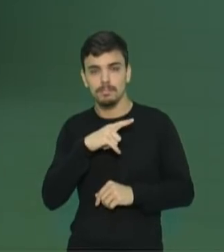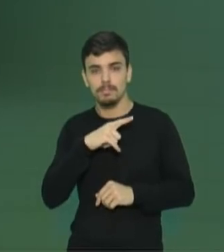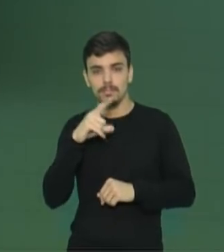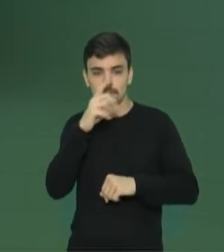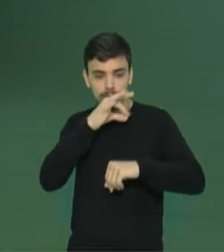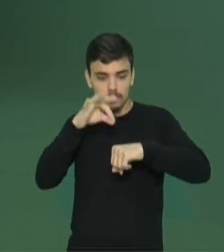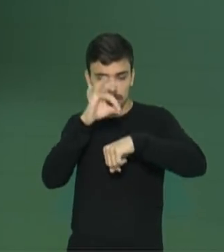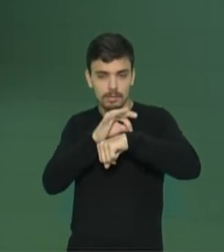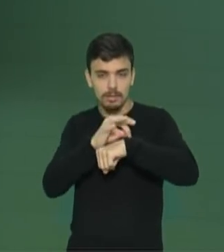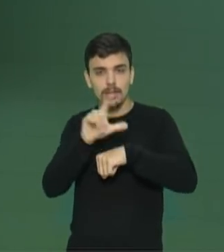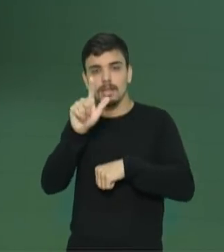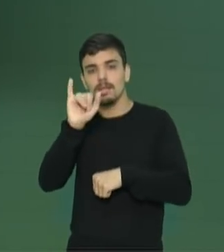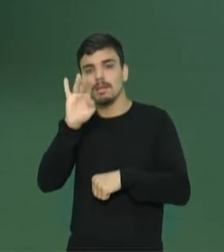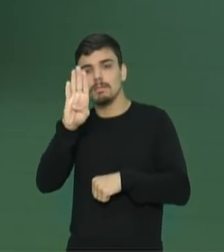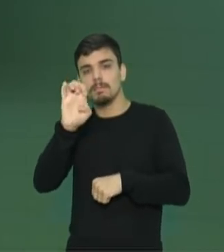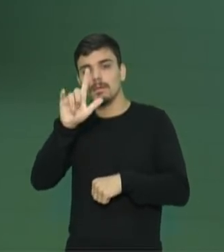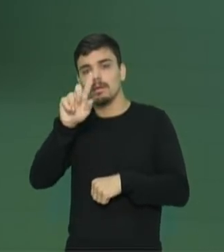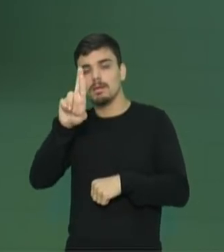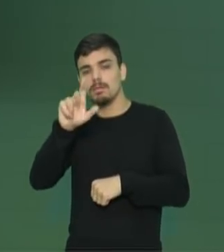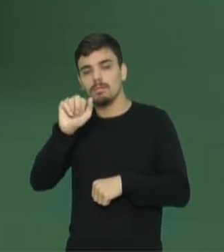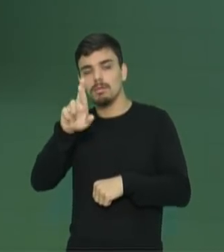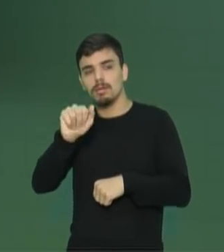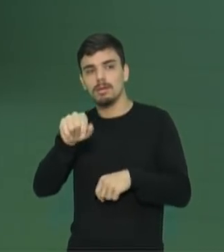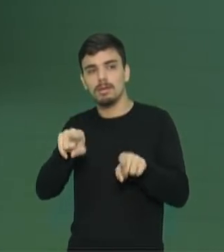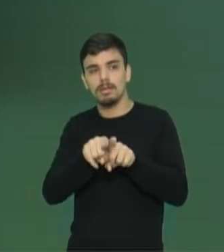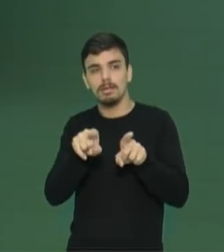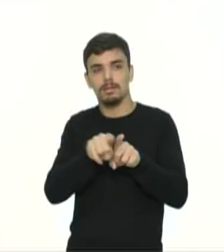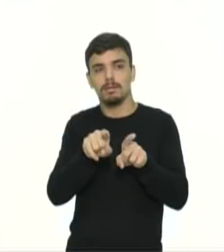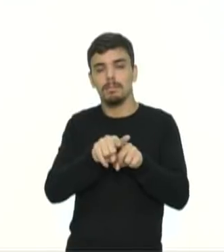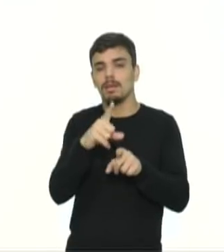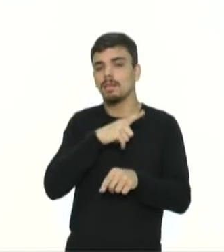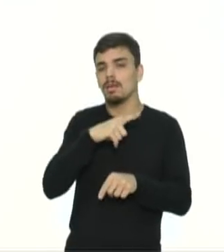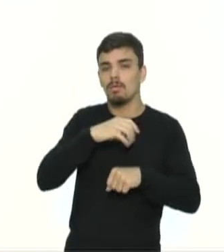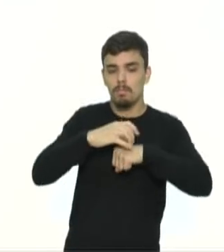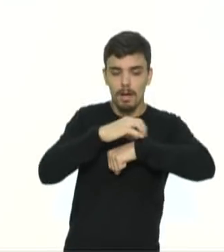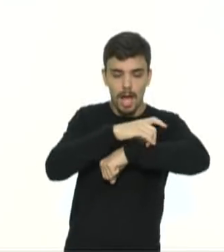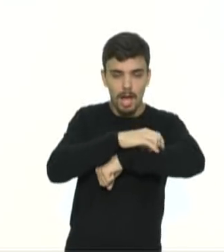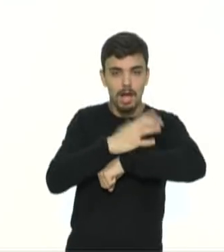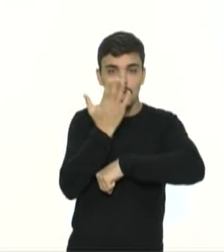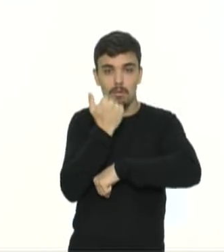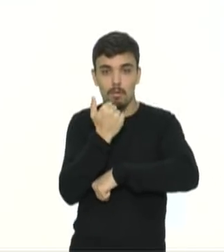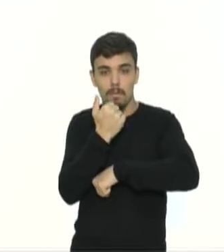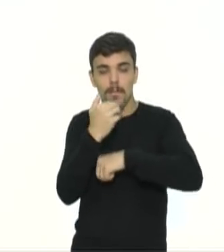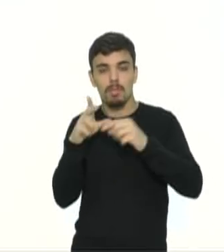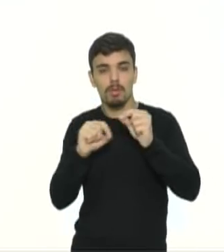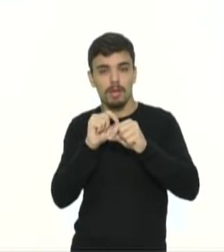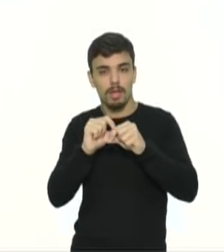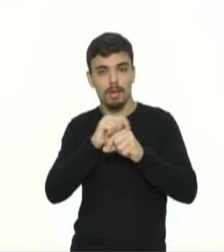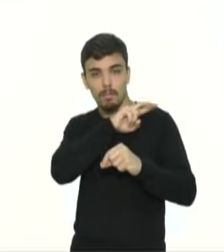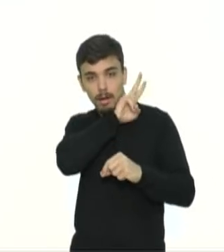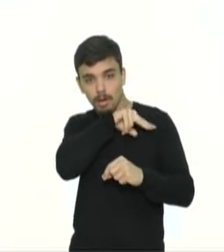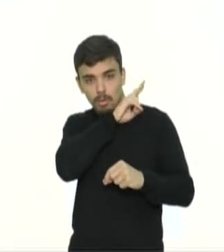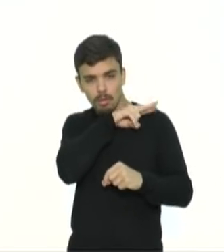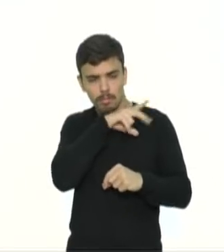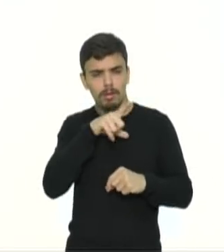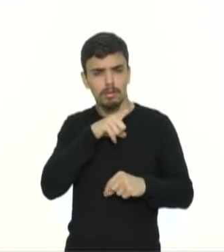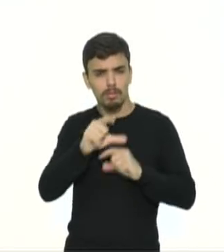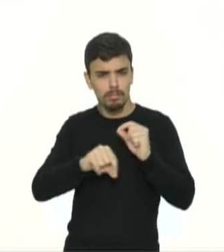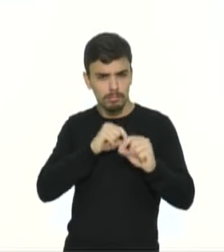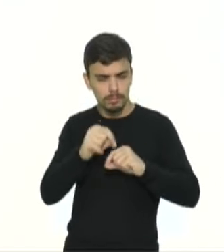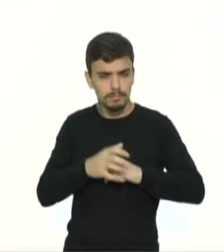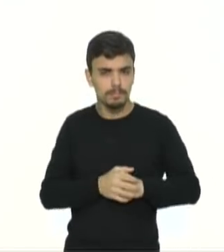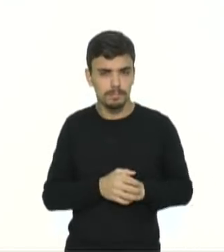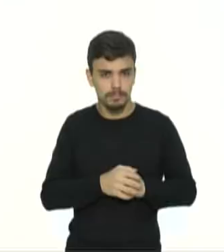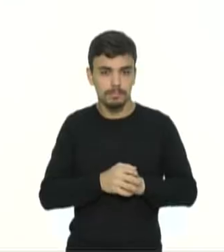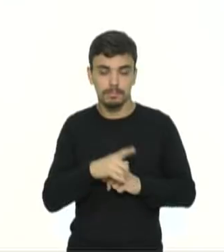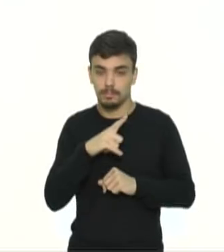e uma aranha comendo uma cobra. Pois é, são animais que têm um poder predatório muito grande. Porém, tem